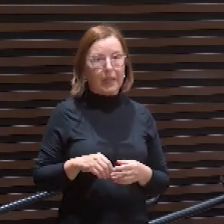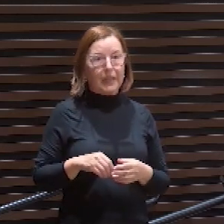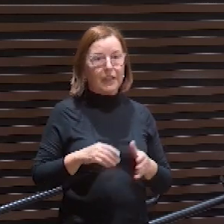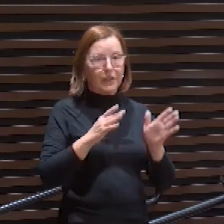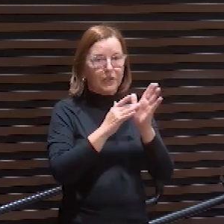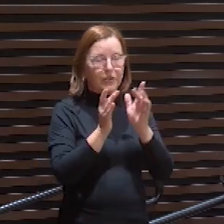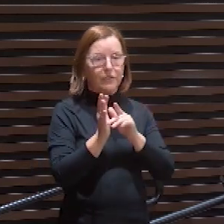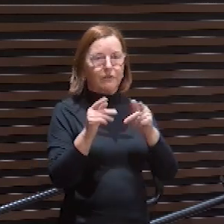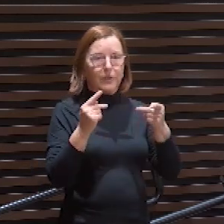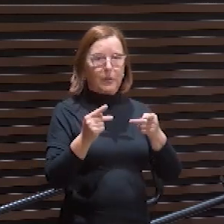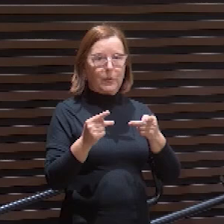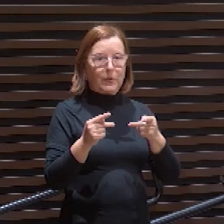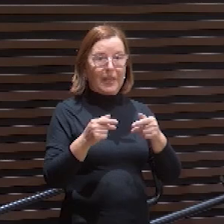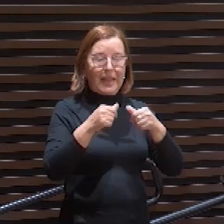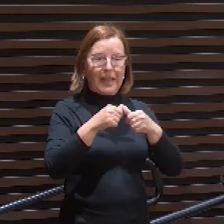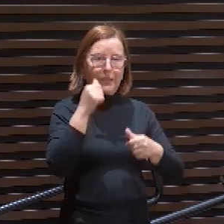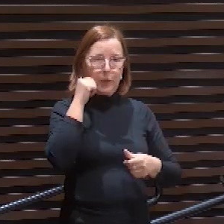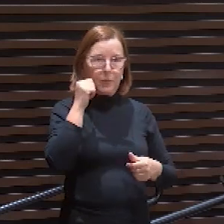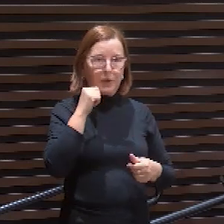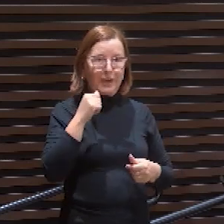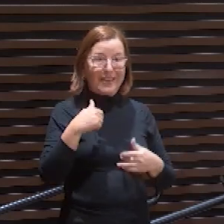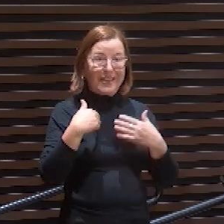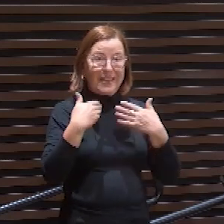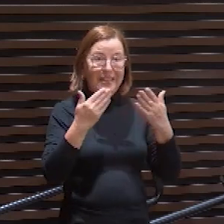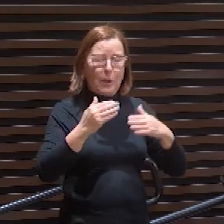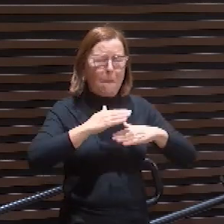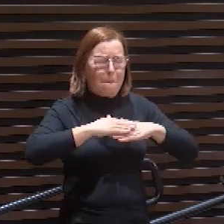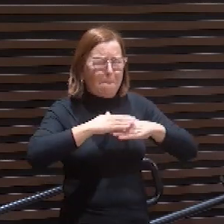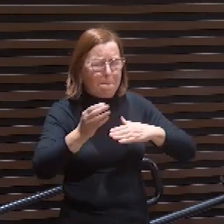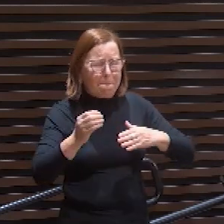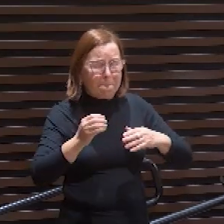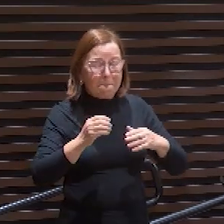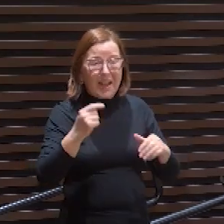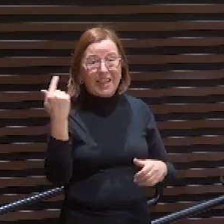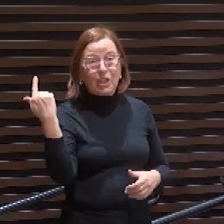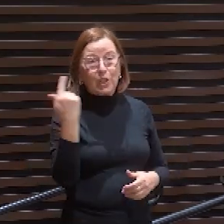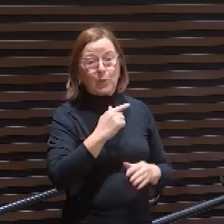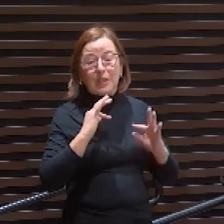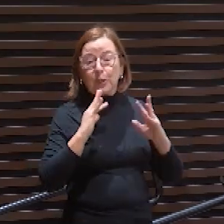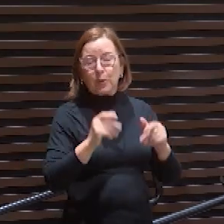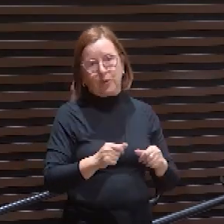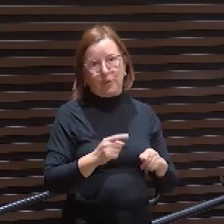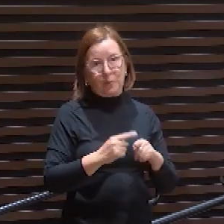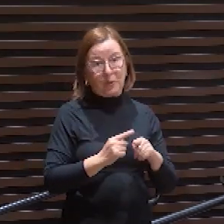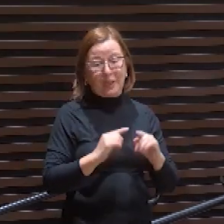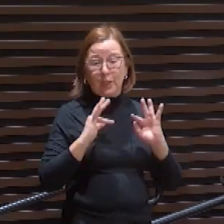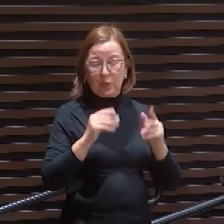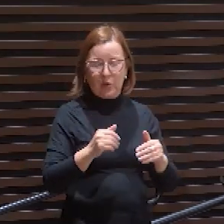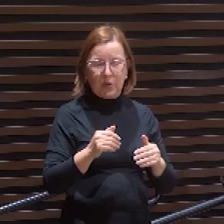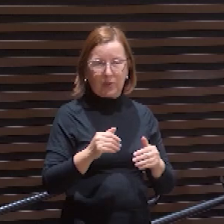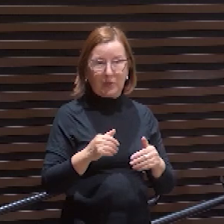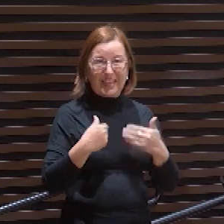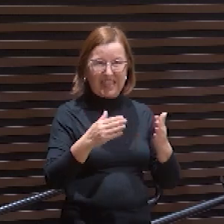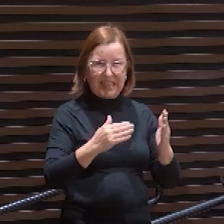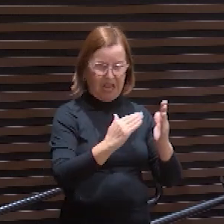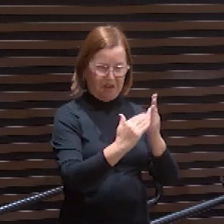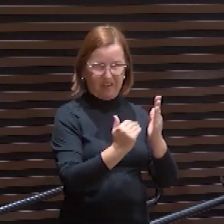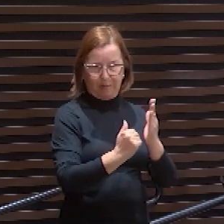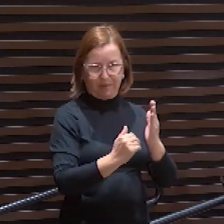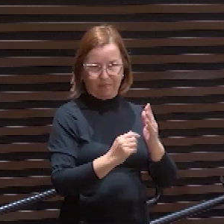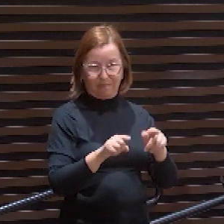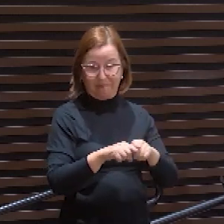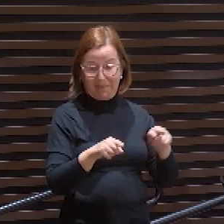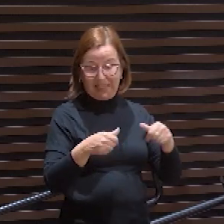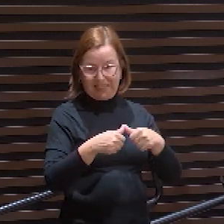todos. Porque todos deram das sobras. Mas essa daqui deu tudo